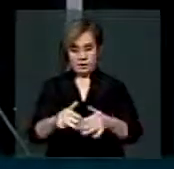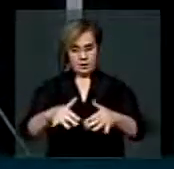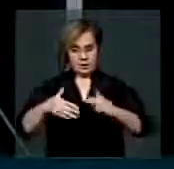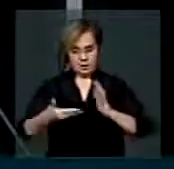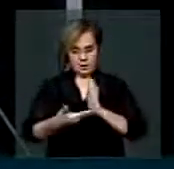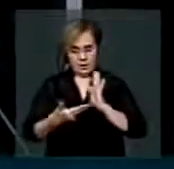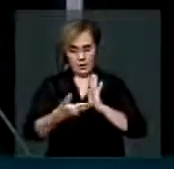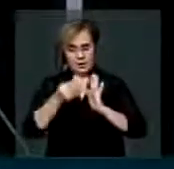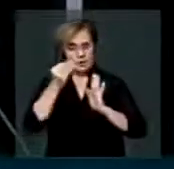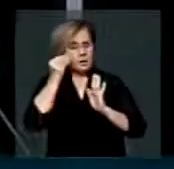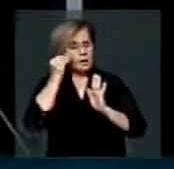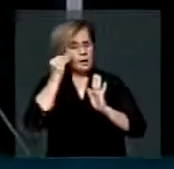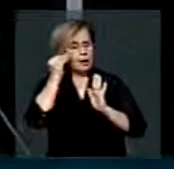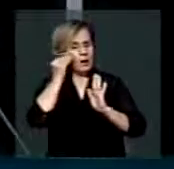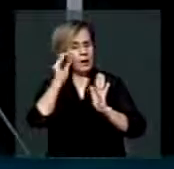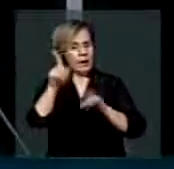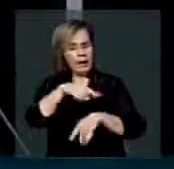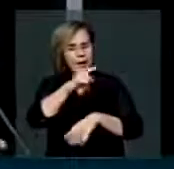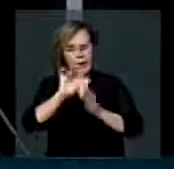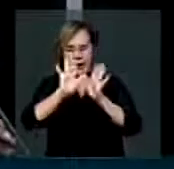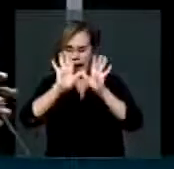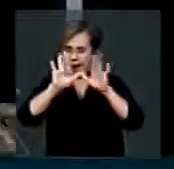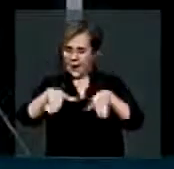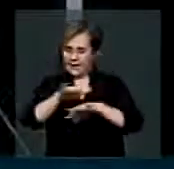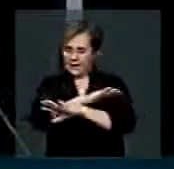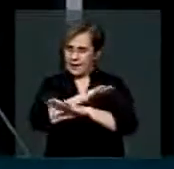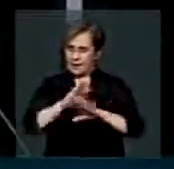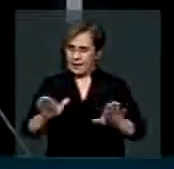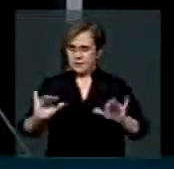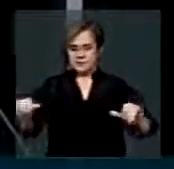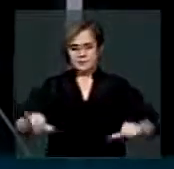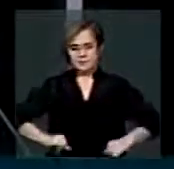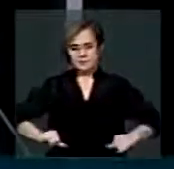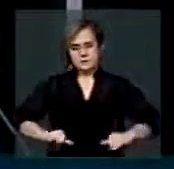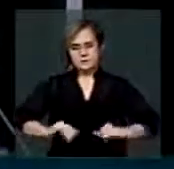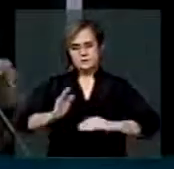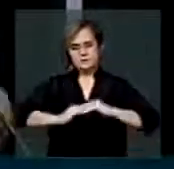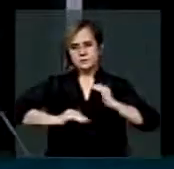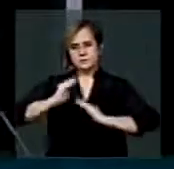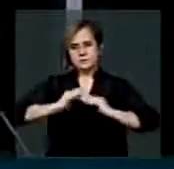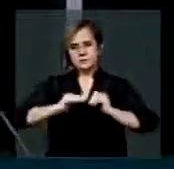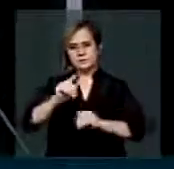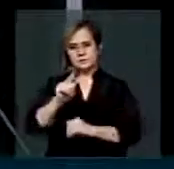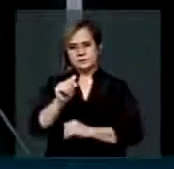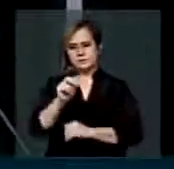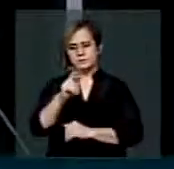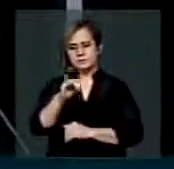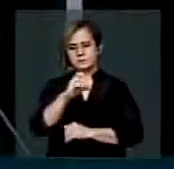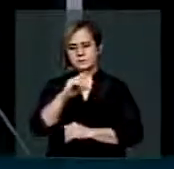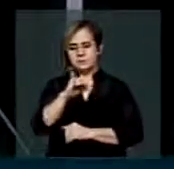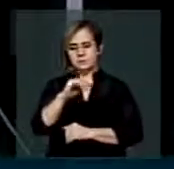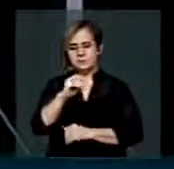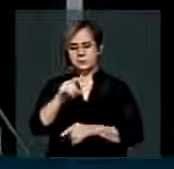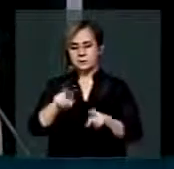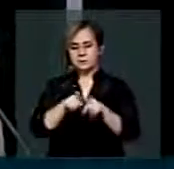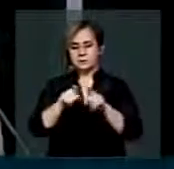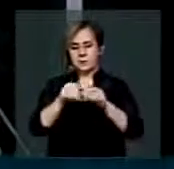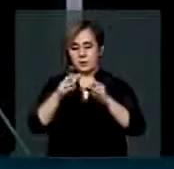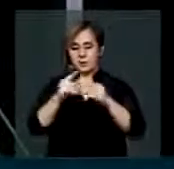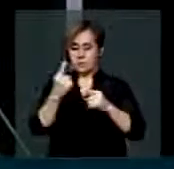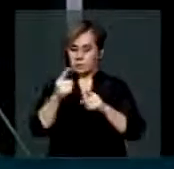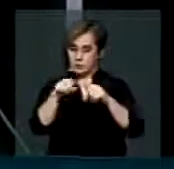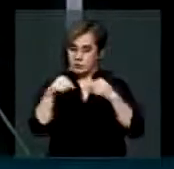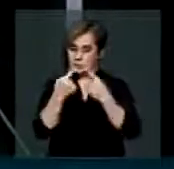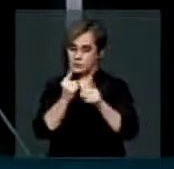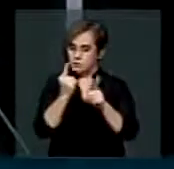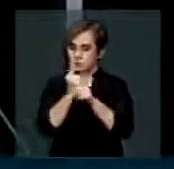para tentar pôr fim a esse sofrimento dos garimpeiros. E também estamos pedindo uma audiência